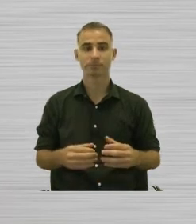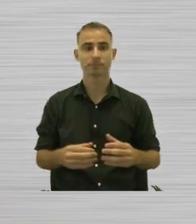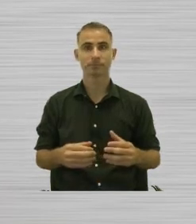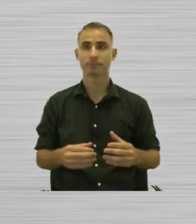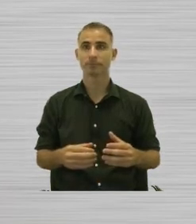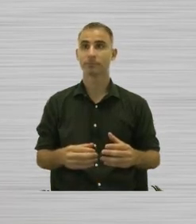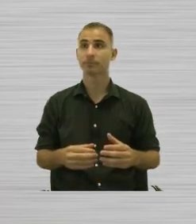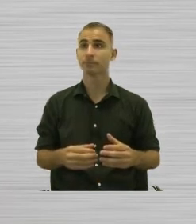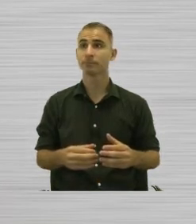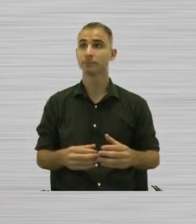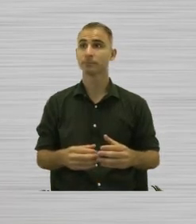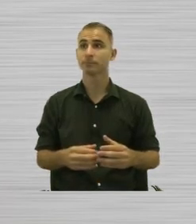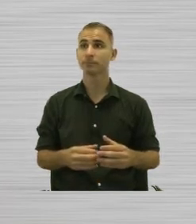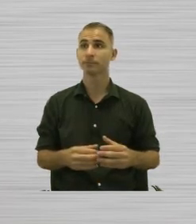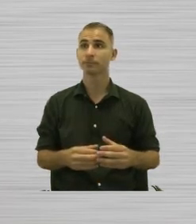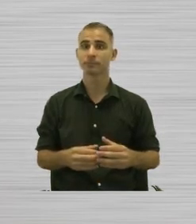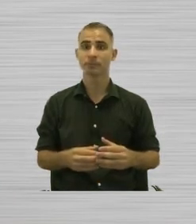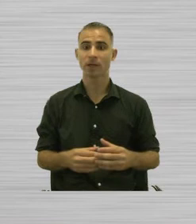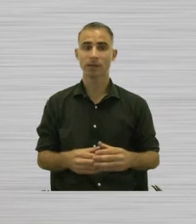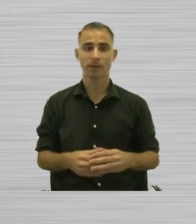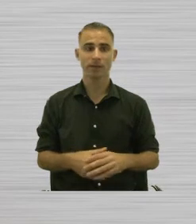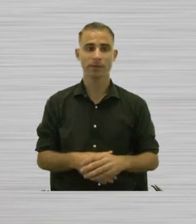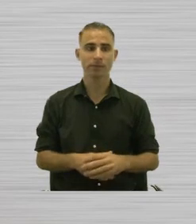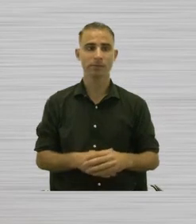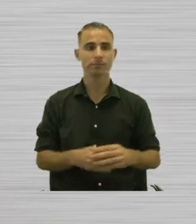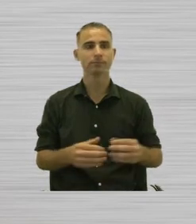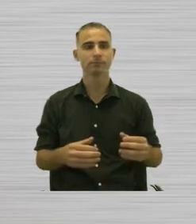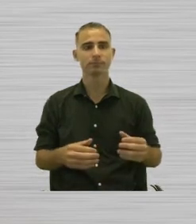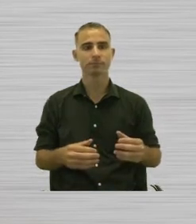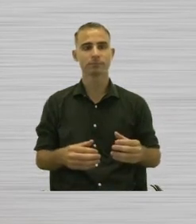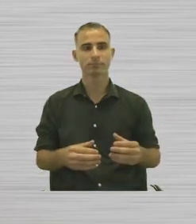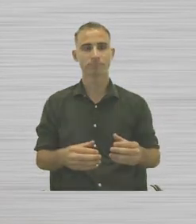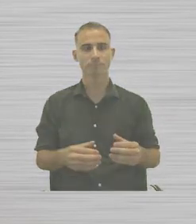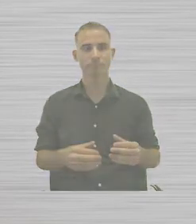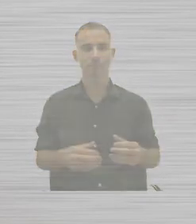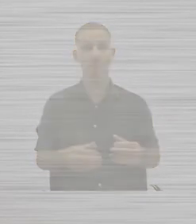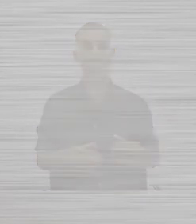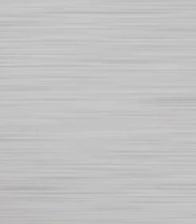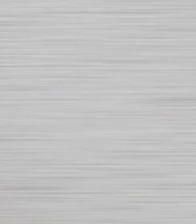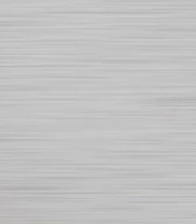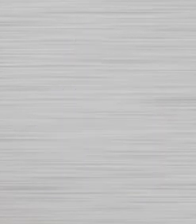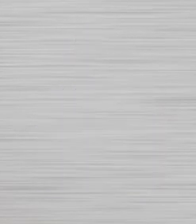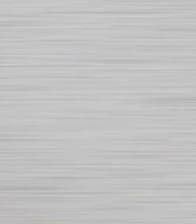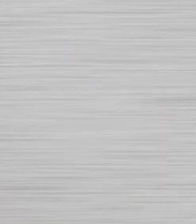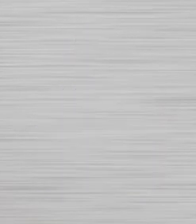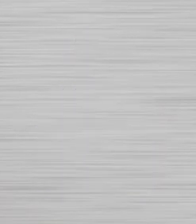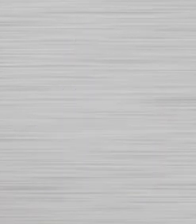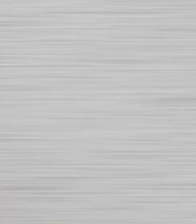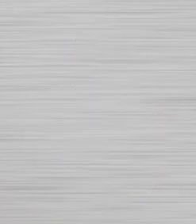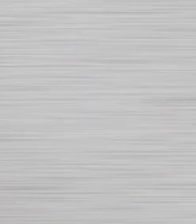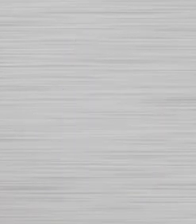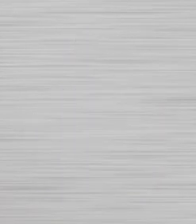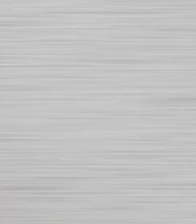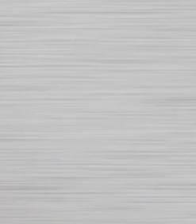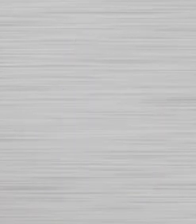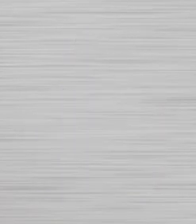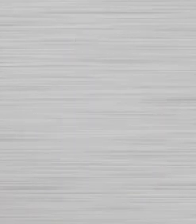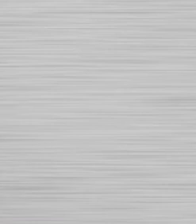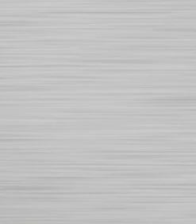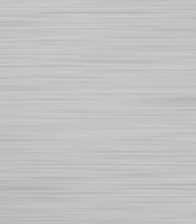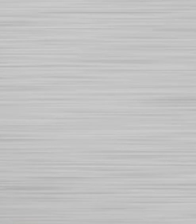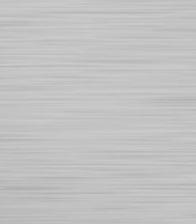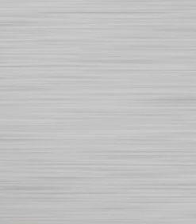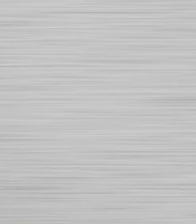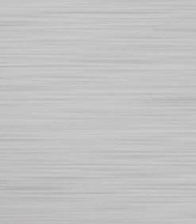o CIER, e o atendimento de adulto, que é a nossa reabilitação. No CIER, nós realizamos os procedimentos